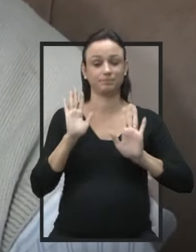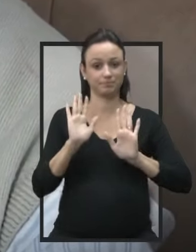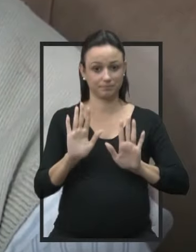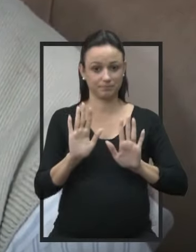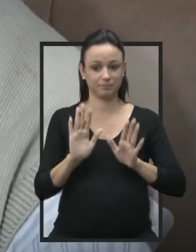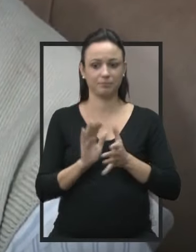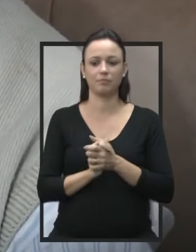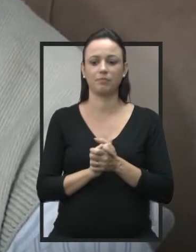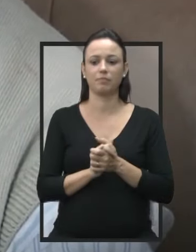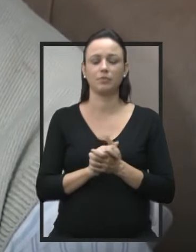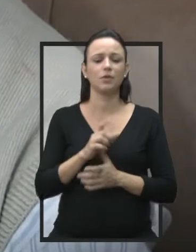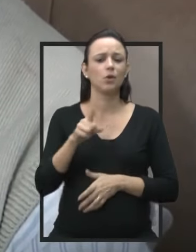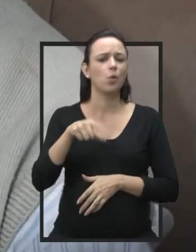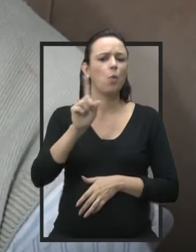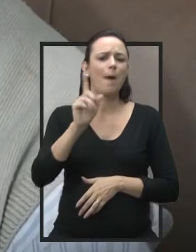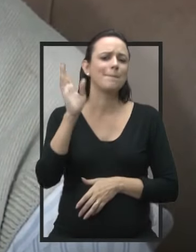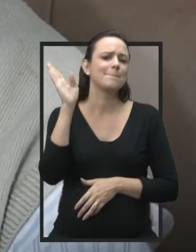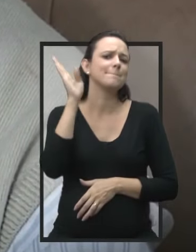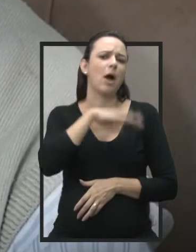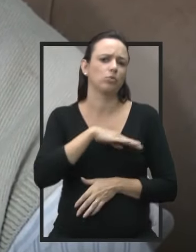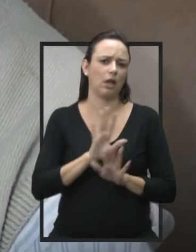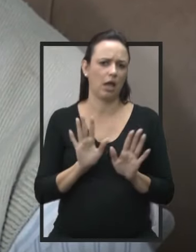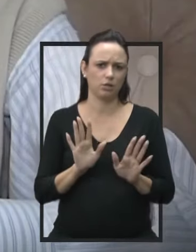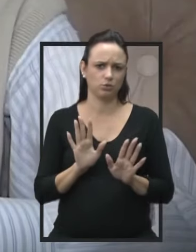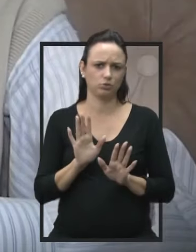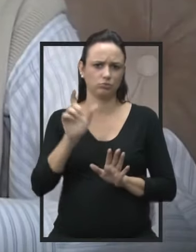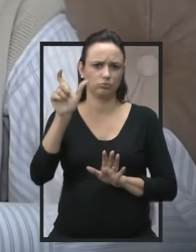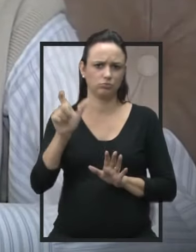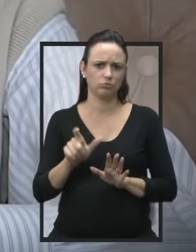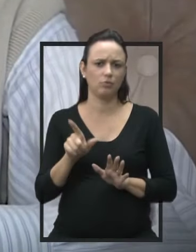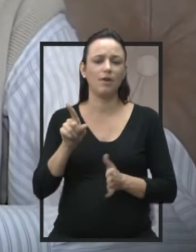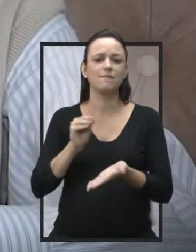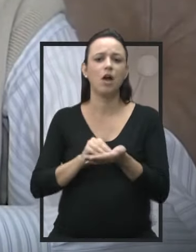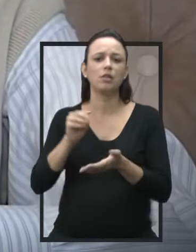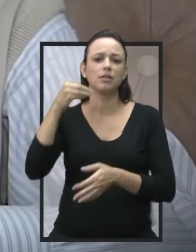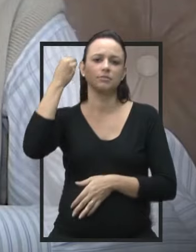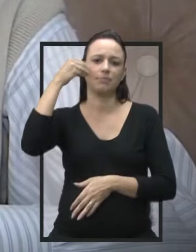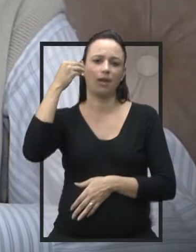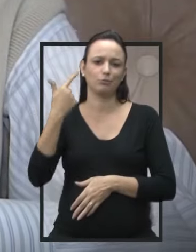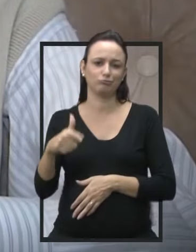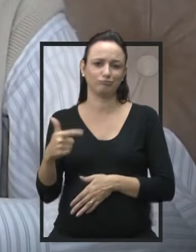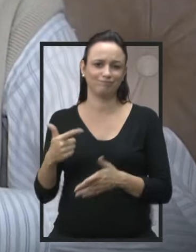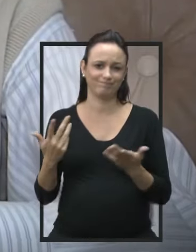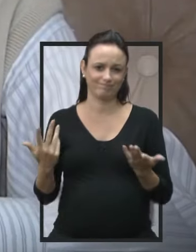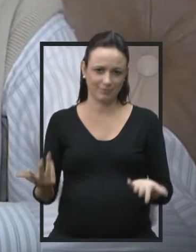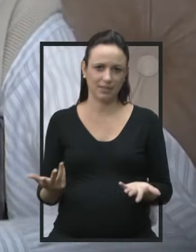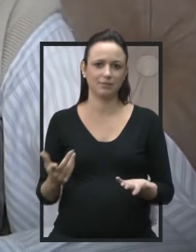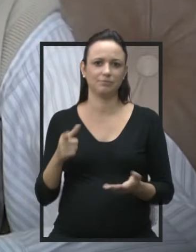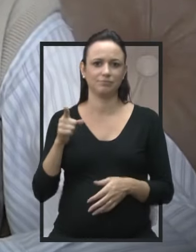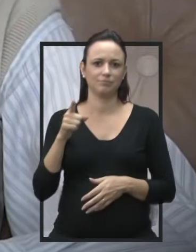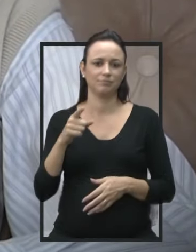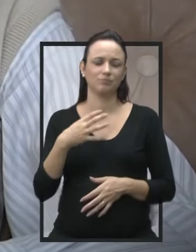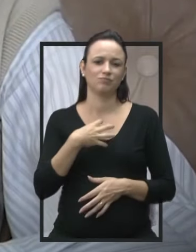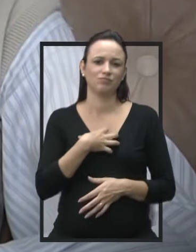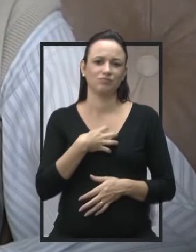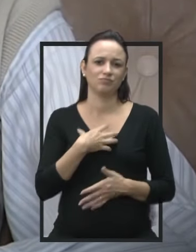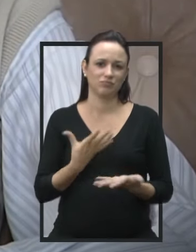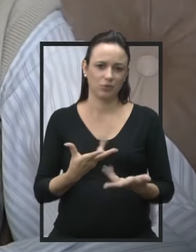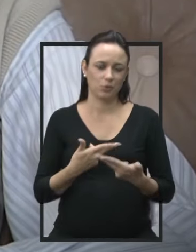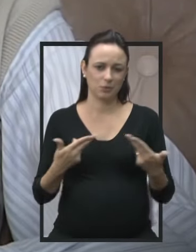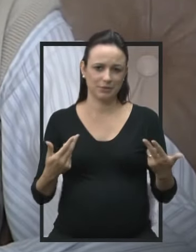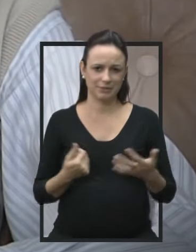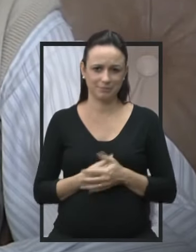Agora, veja bem, não foi maldade de ninguém. Foi a inexperiência dele que levou a ele a esse estado